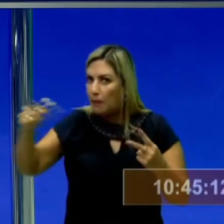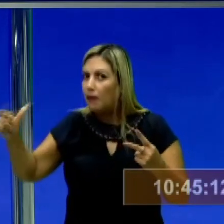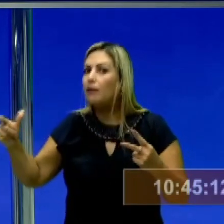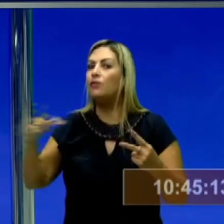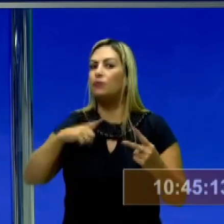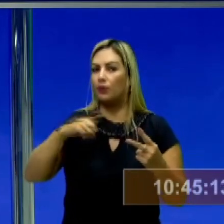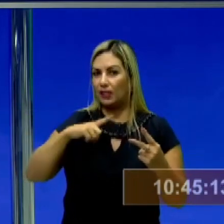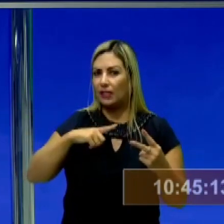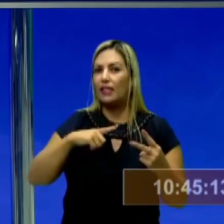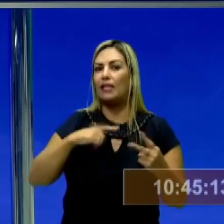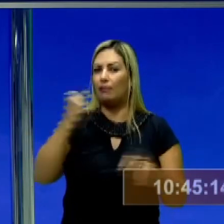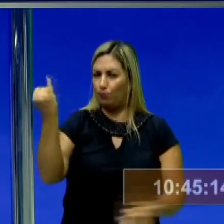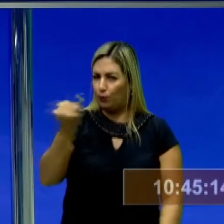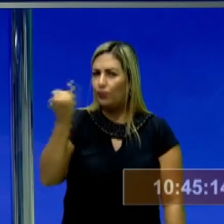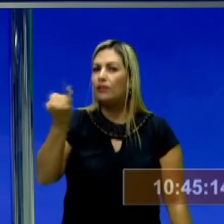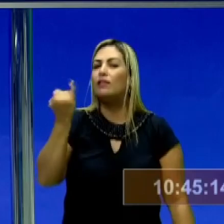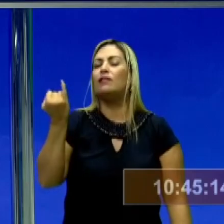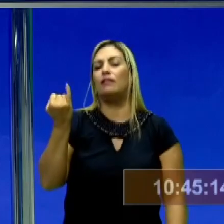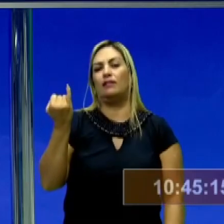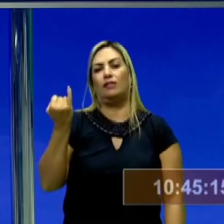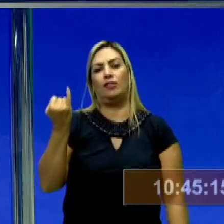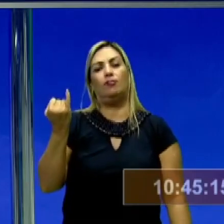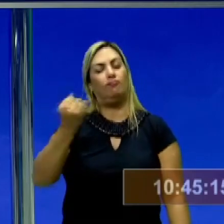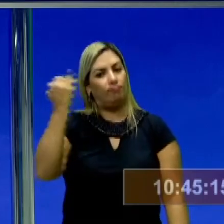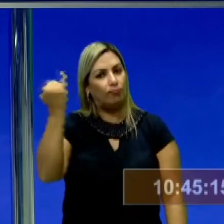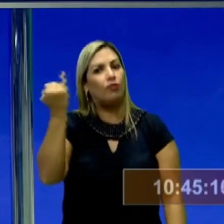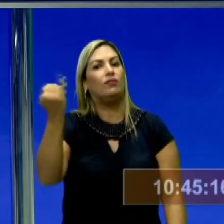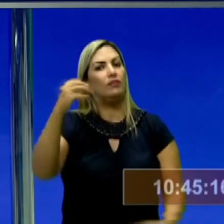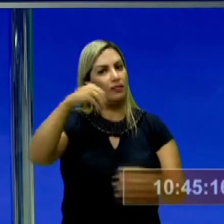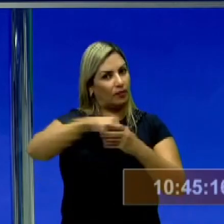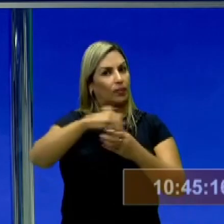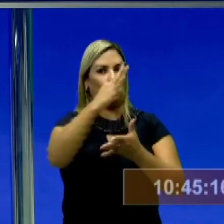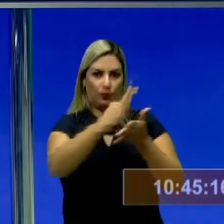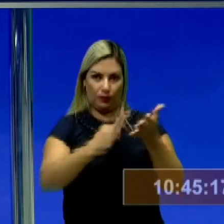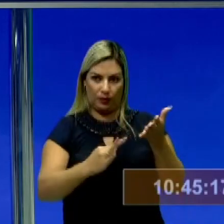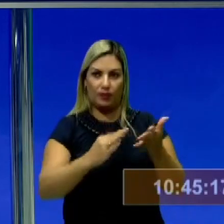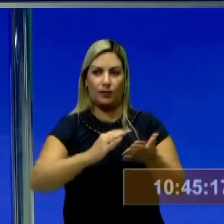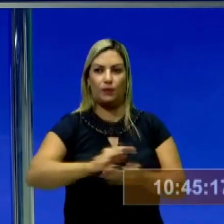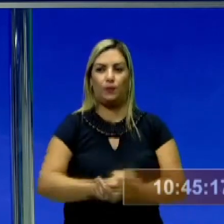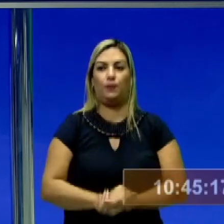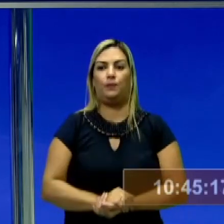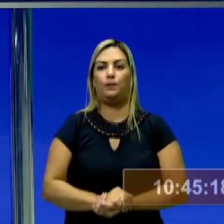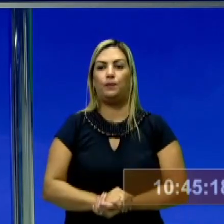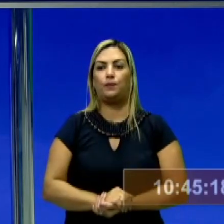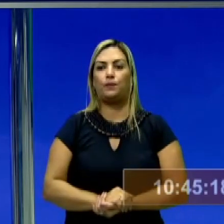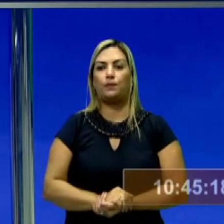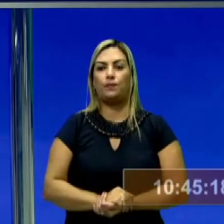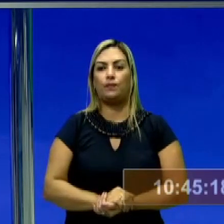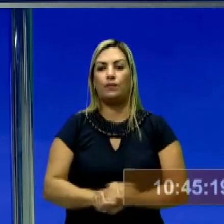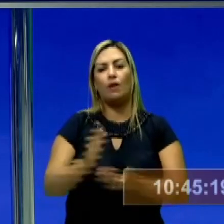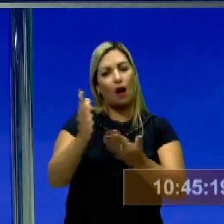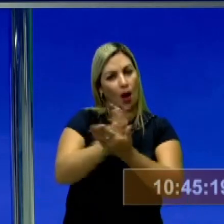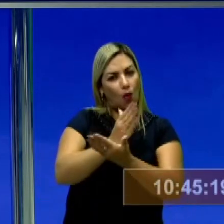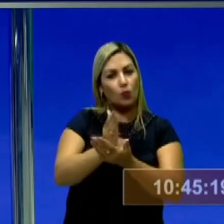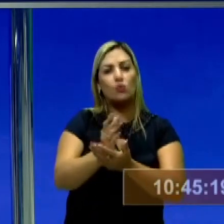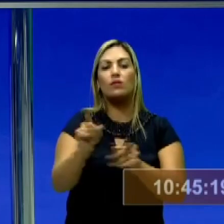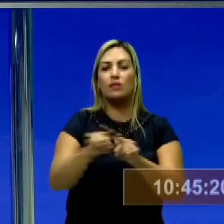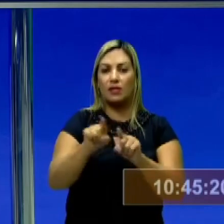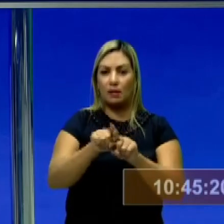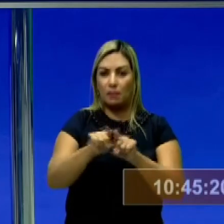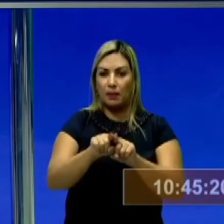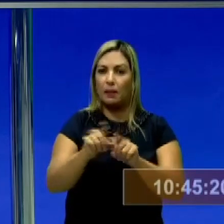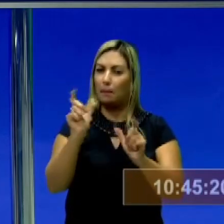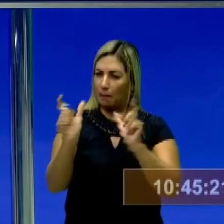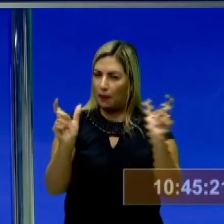têm uma importância muito relevante dentro do texto. E alguns itens, as